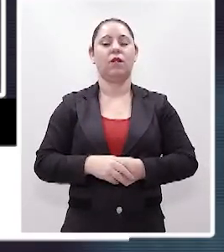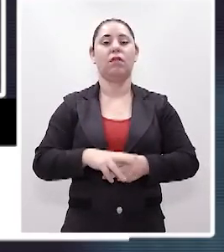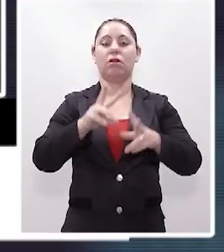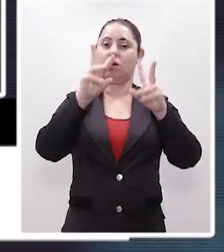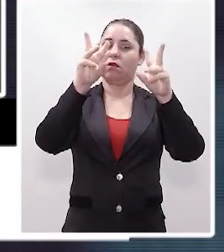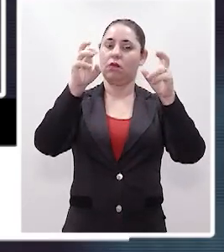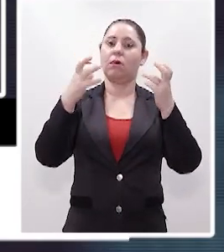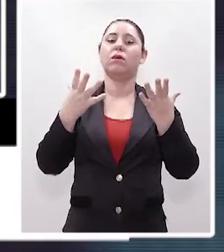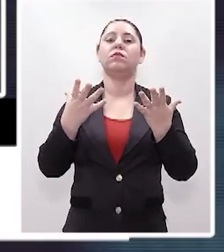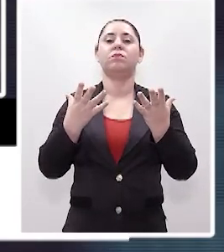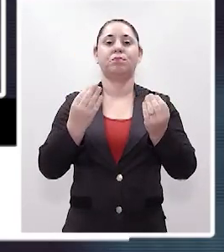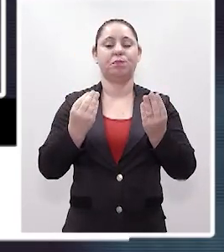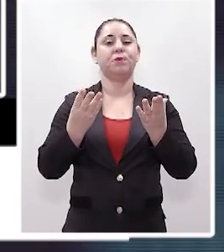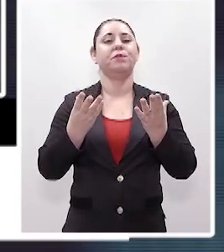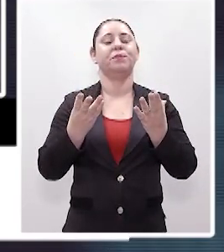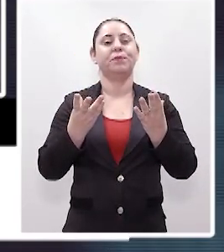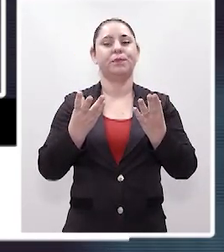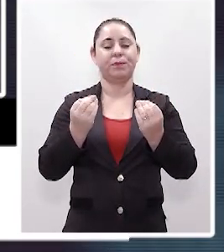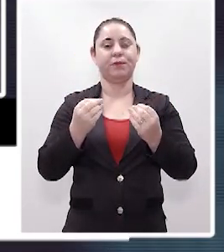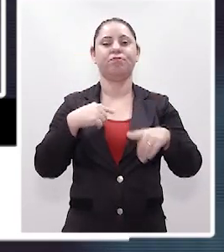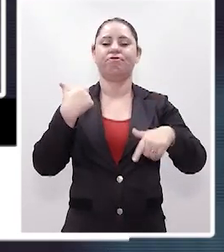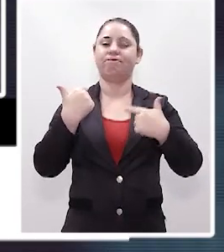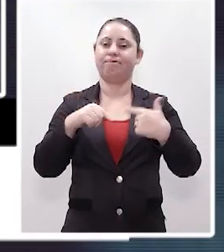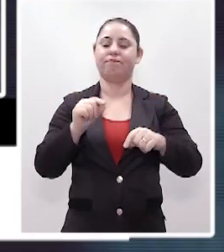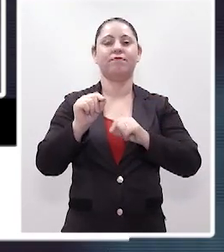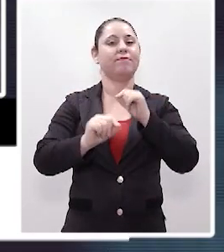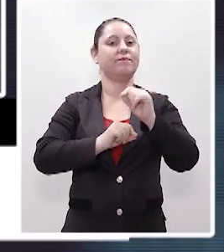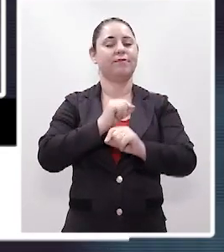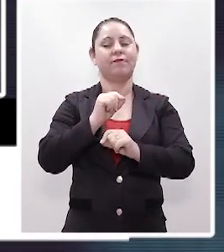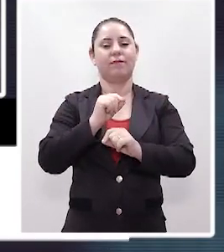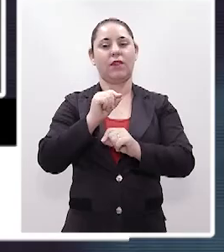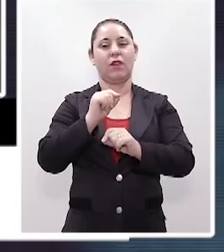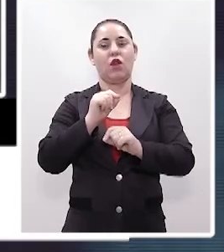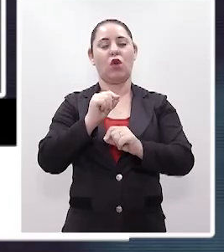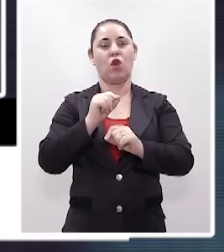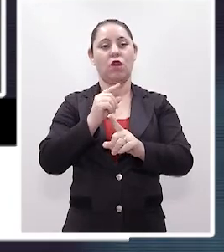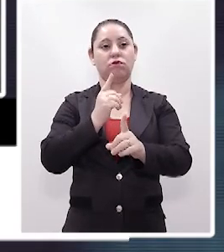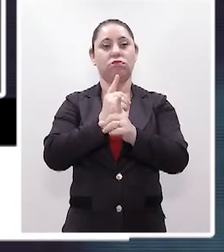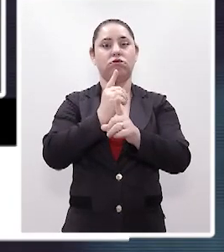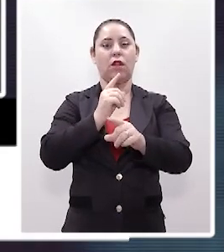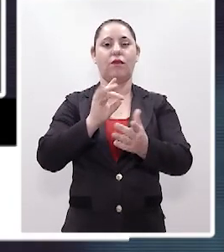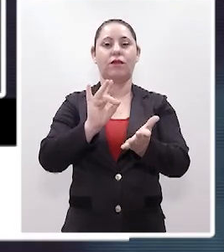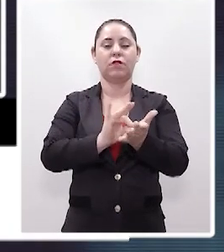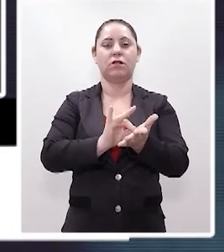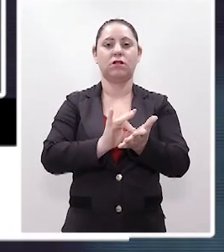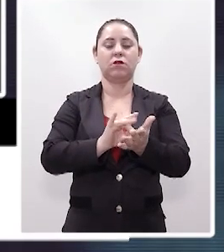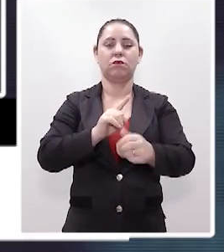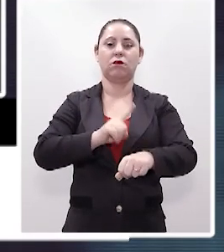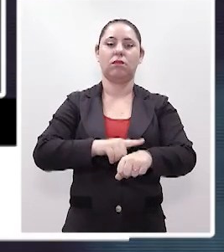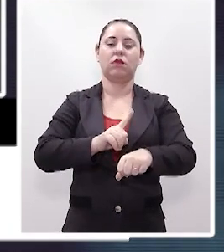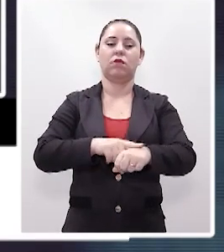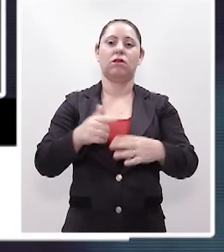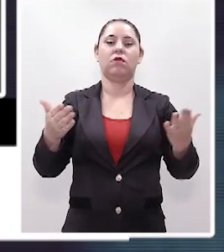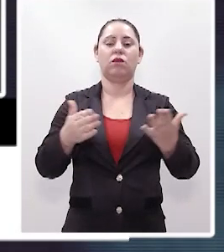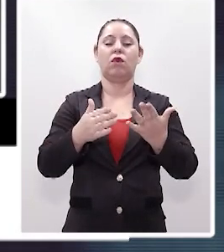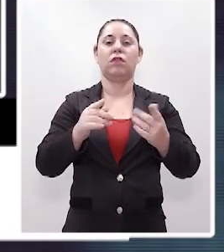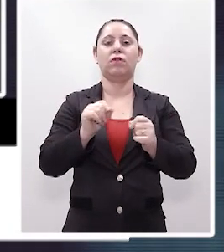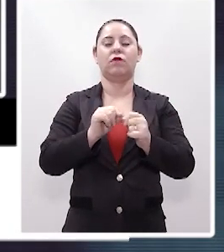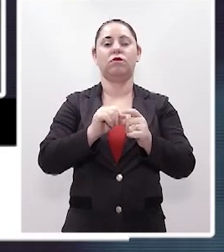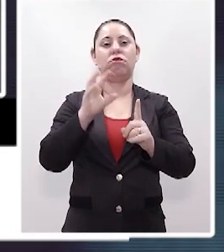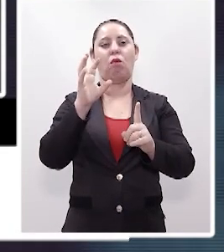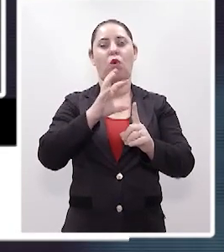tema realmente bem atuante, né? Bem real nesse momento e que tem provocado